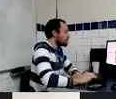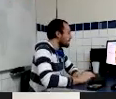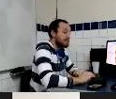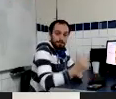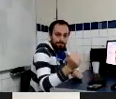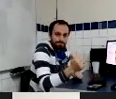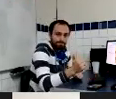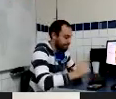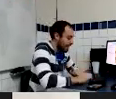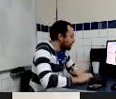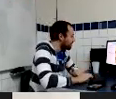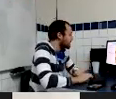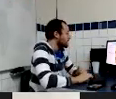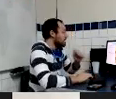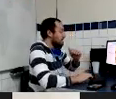Beleza?